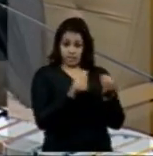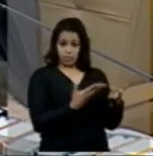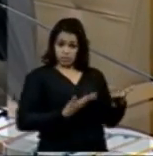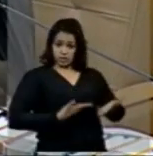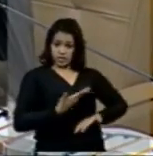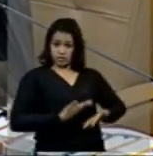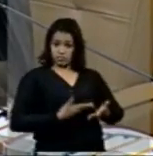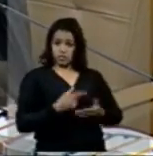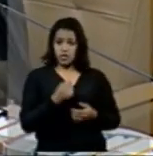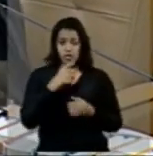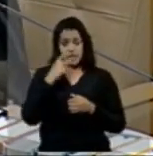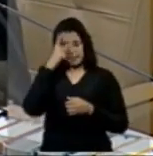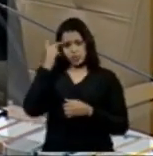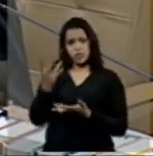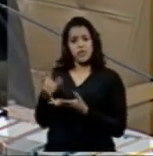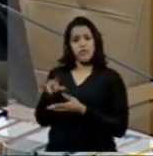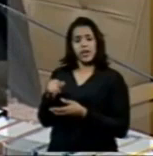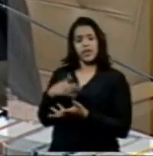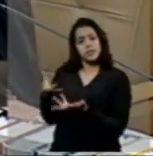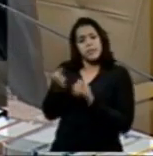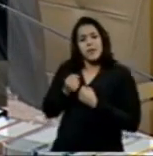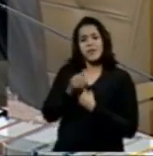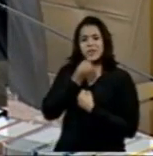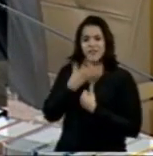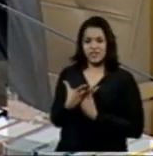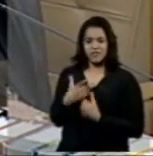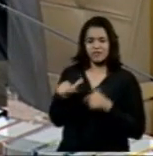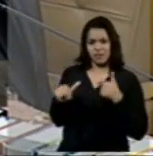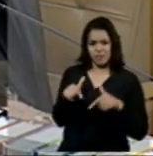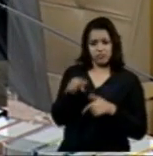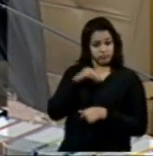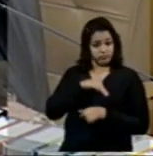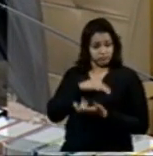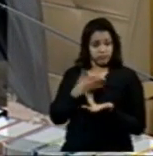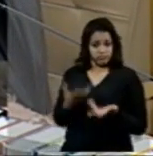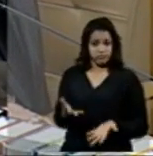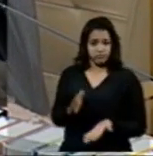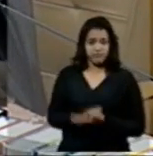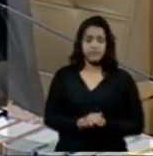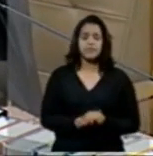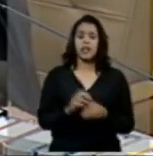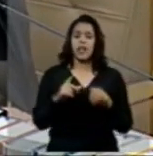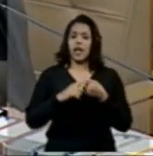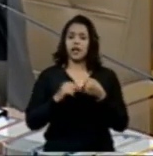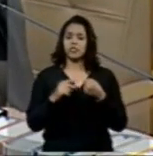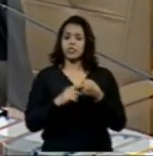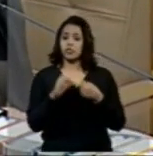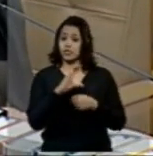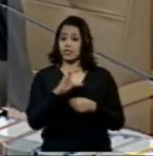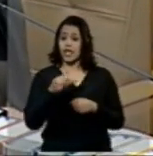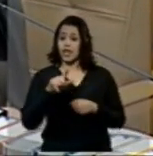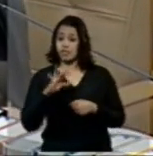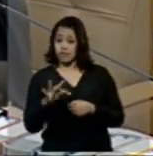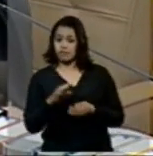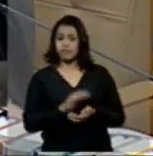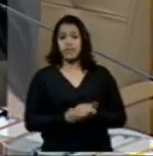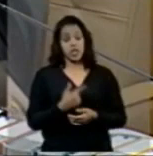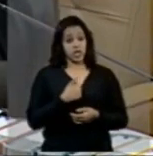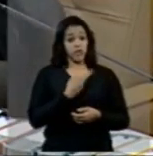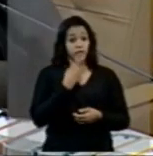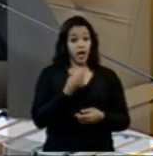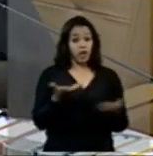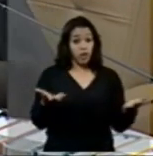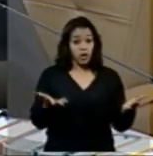e aqueles que se beneficia dessa prestação. Artigo 2º, 3º e 442 da CLT. Estou me referindo